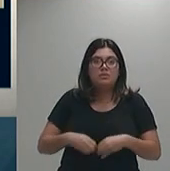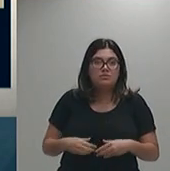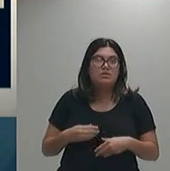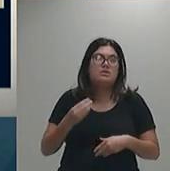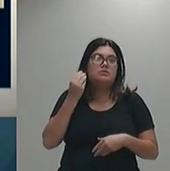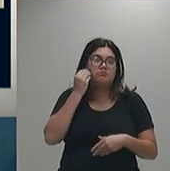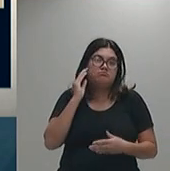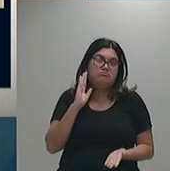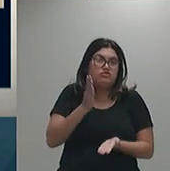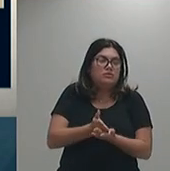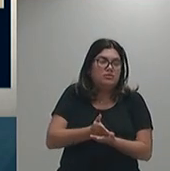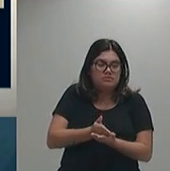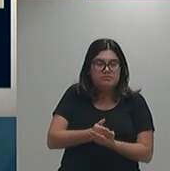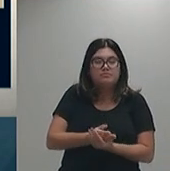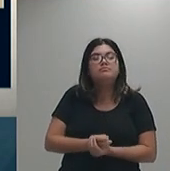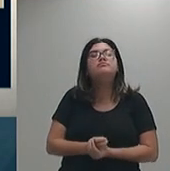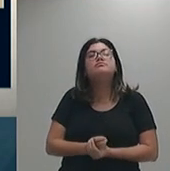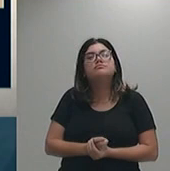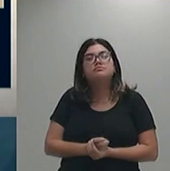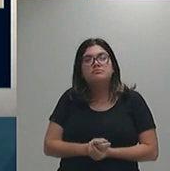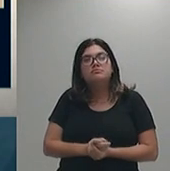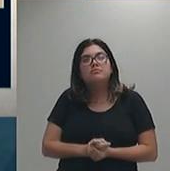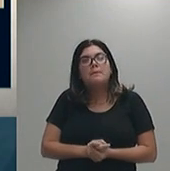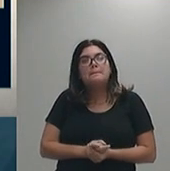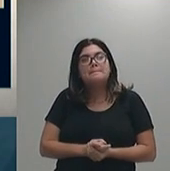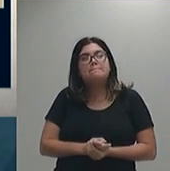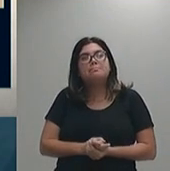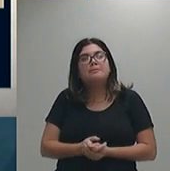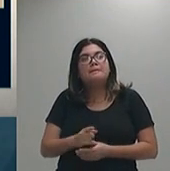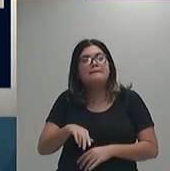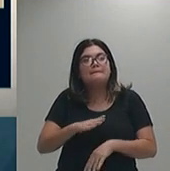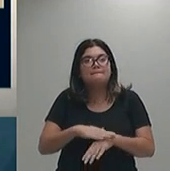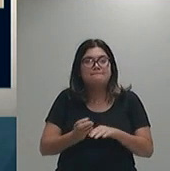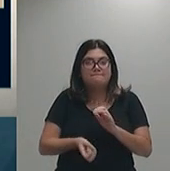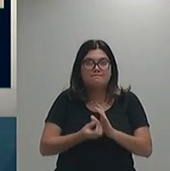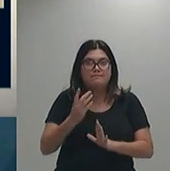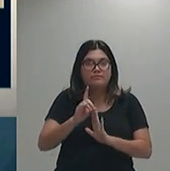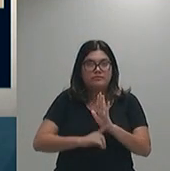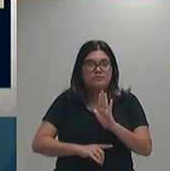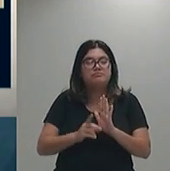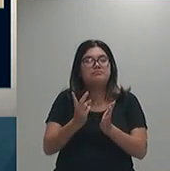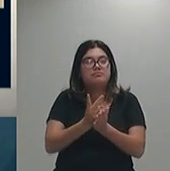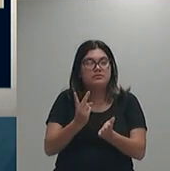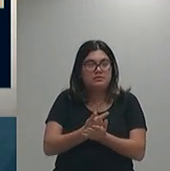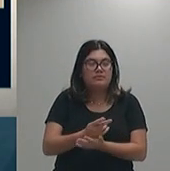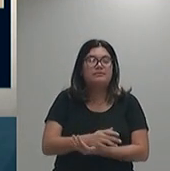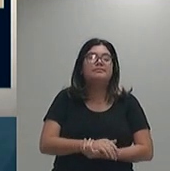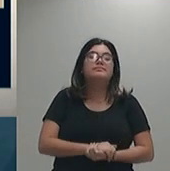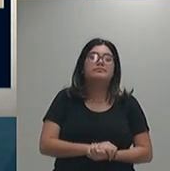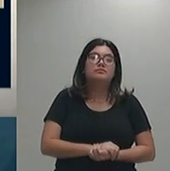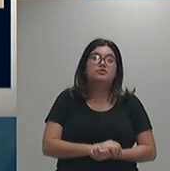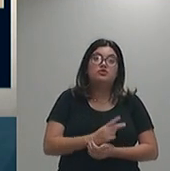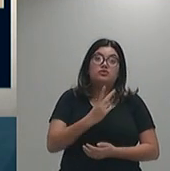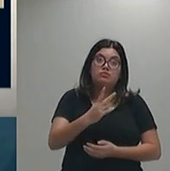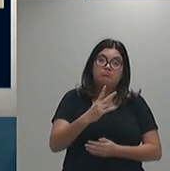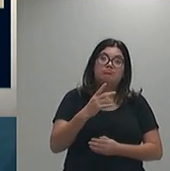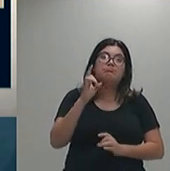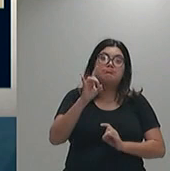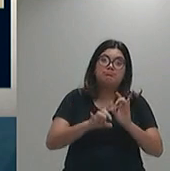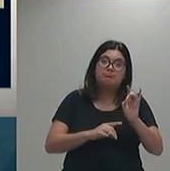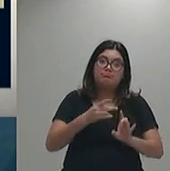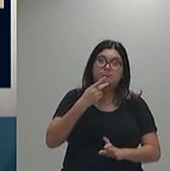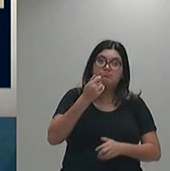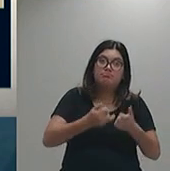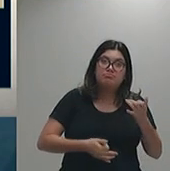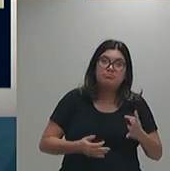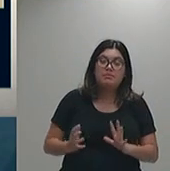deles o rosto não direito em nome da companhia uma mesma parte com duas expressões brigando cada